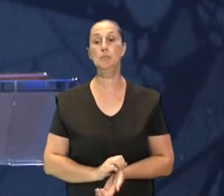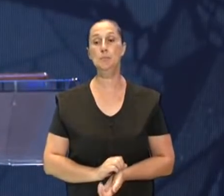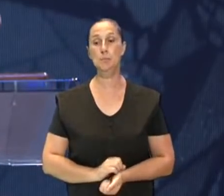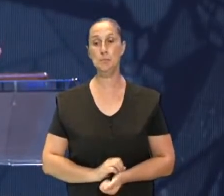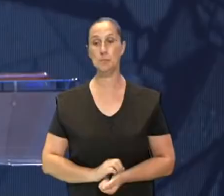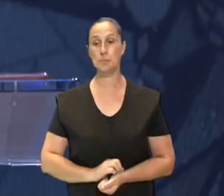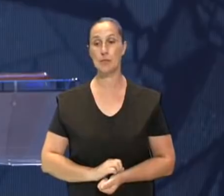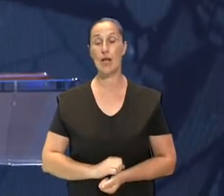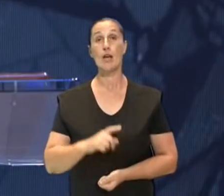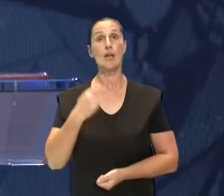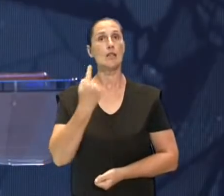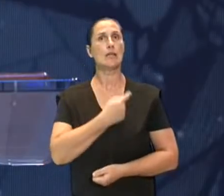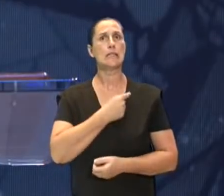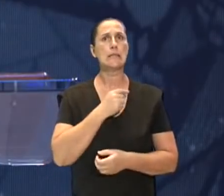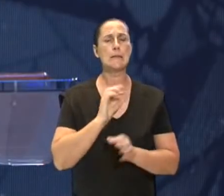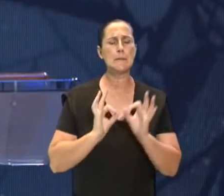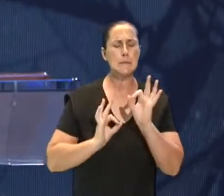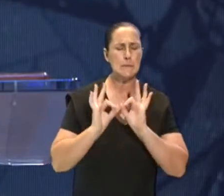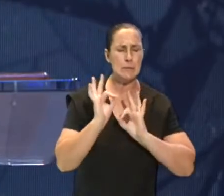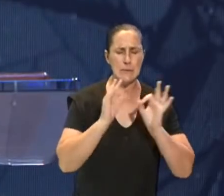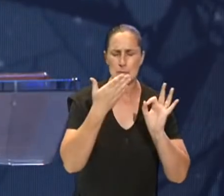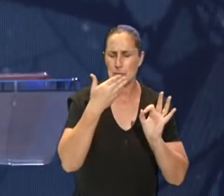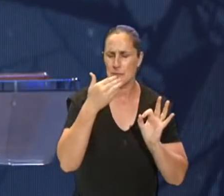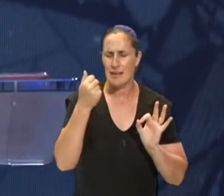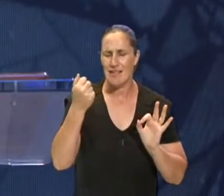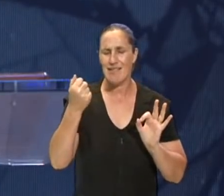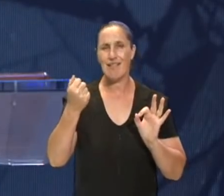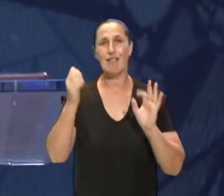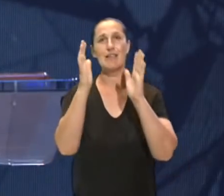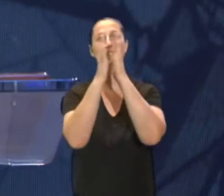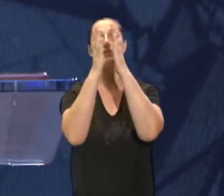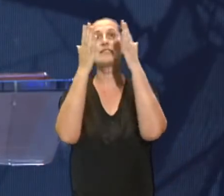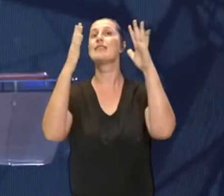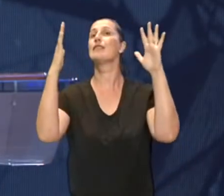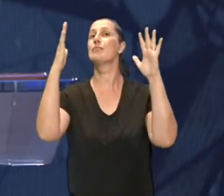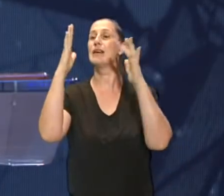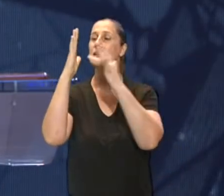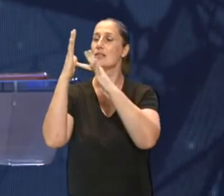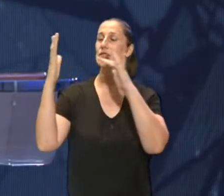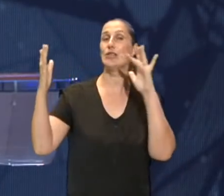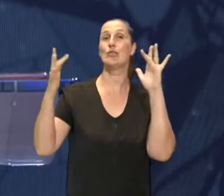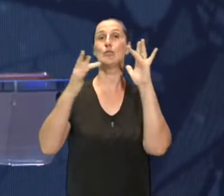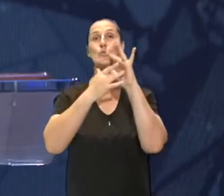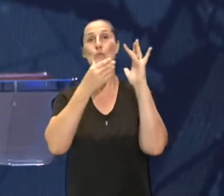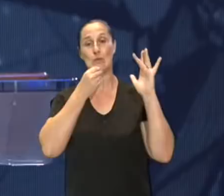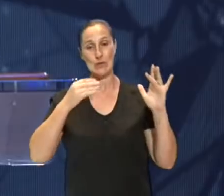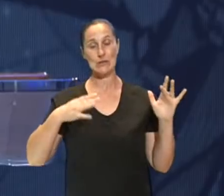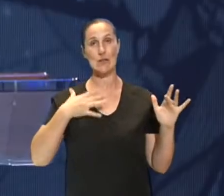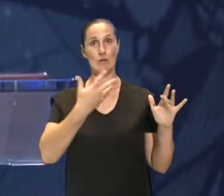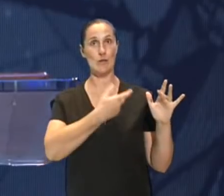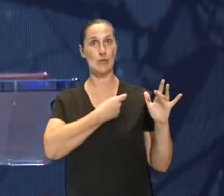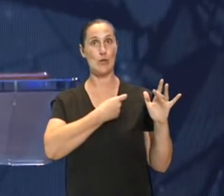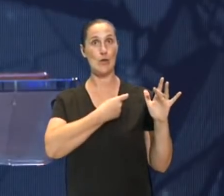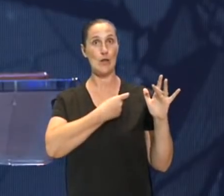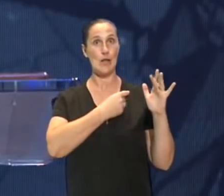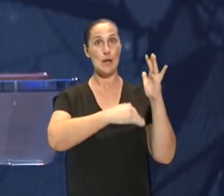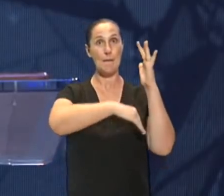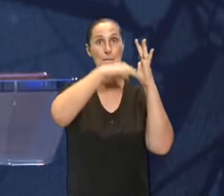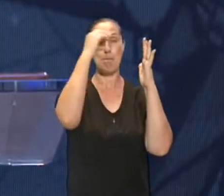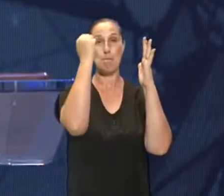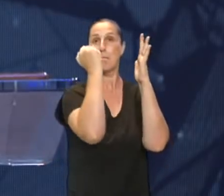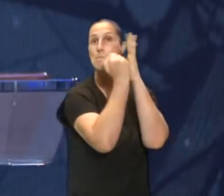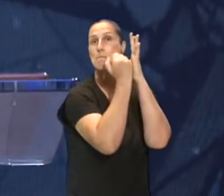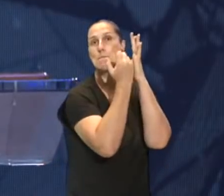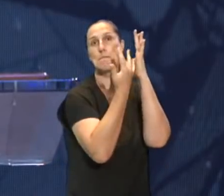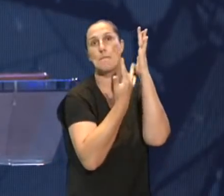era possível fazer para celebrar Jesus, o nosso Salvador. Porque a Páscoa ensina exatamente isso, que